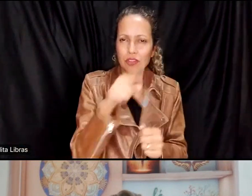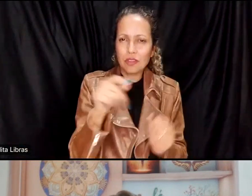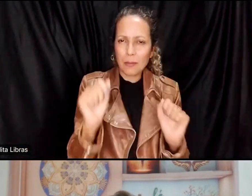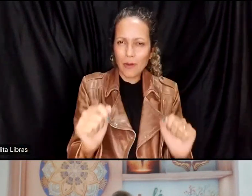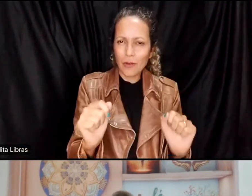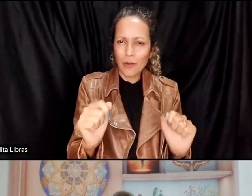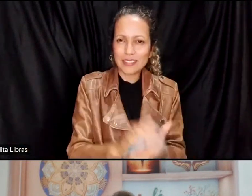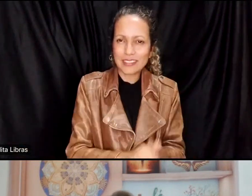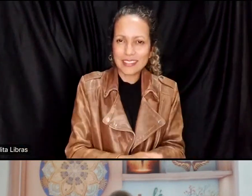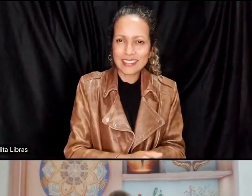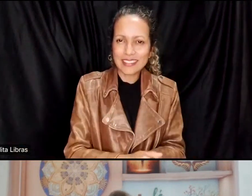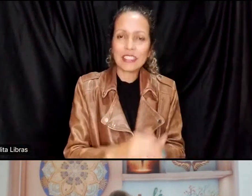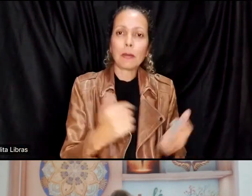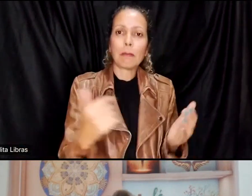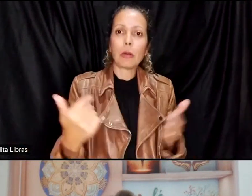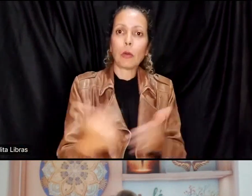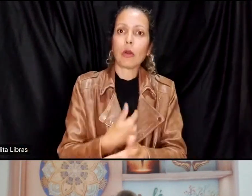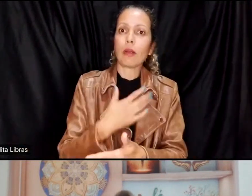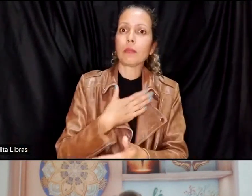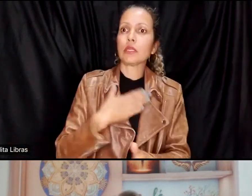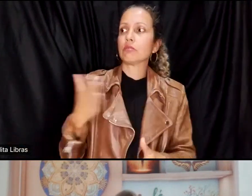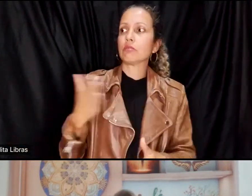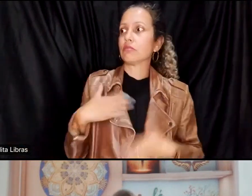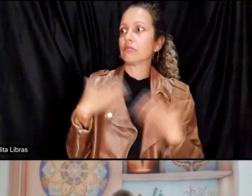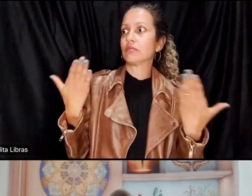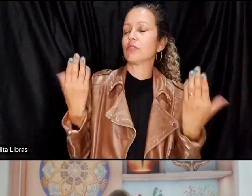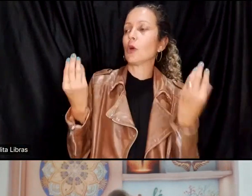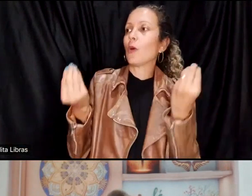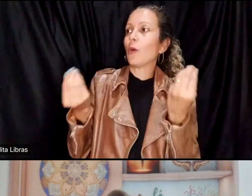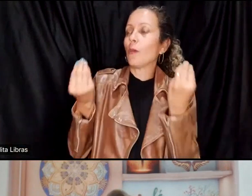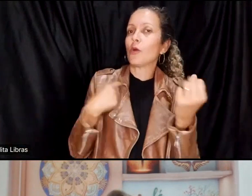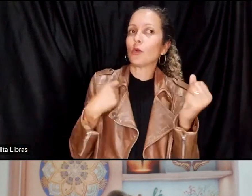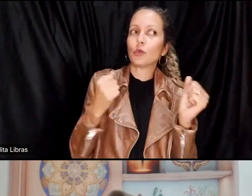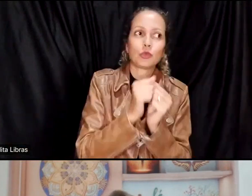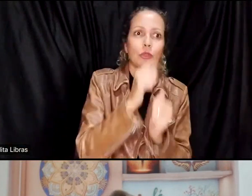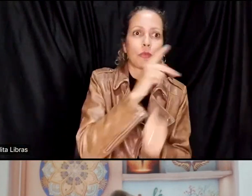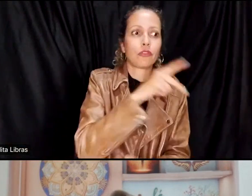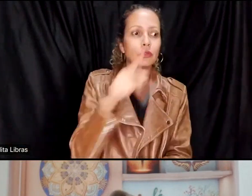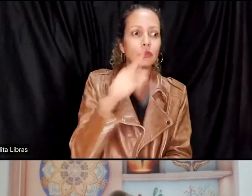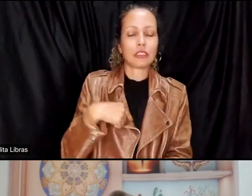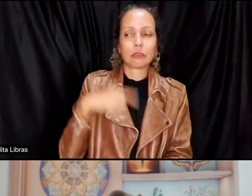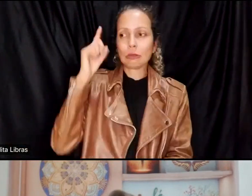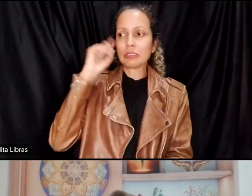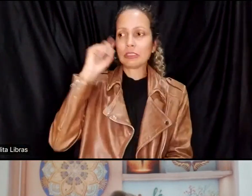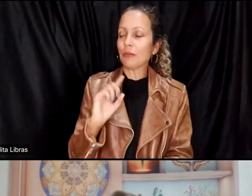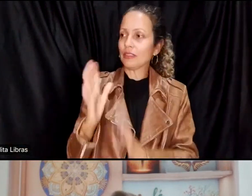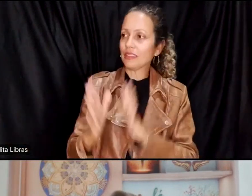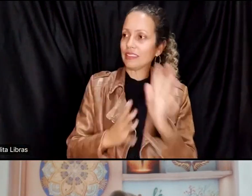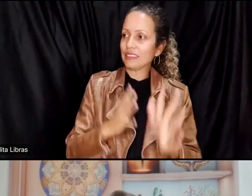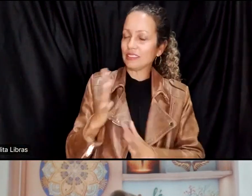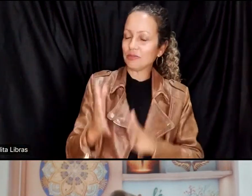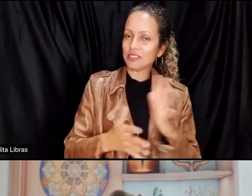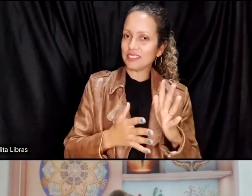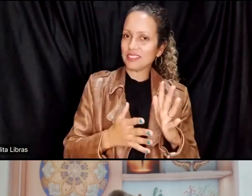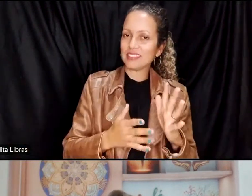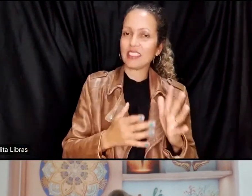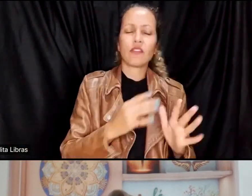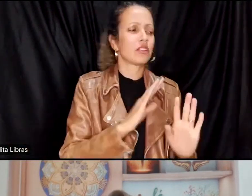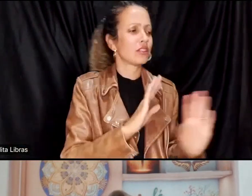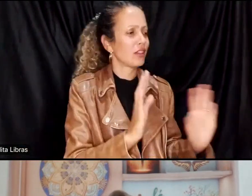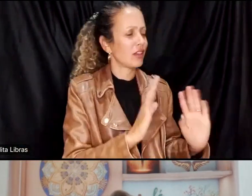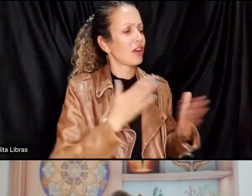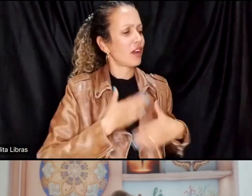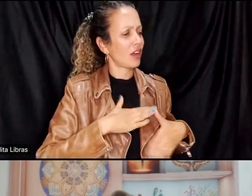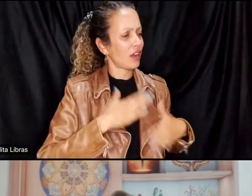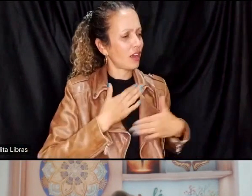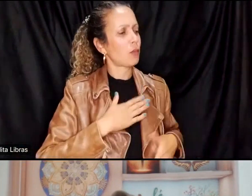assustada, porque eu estava fazendo o básico. Aí ela falou, não, eu vou pedir para duas intérpretes te acompanharem, né?